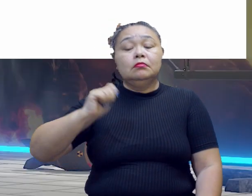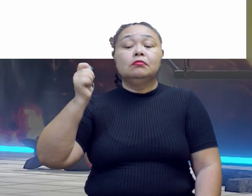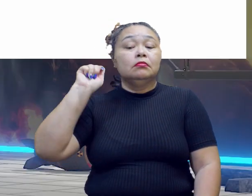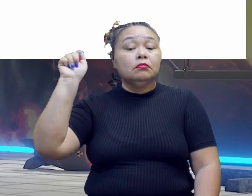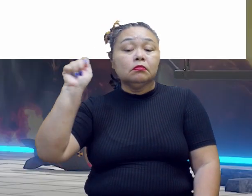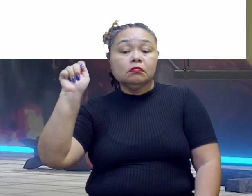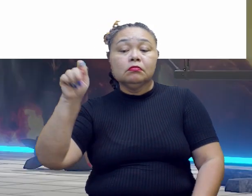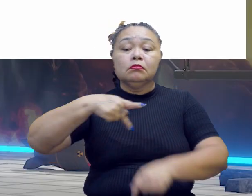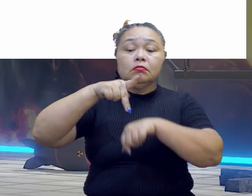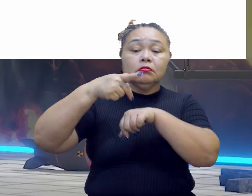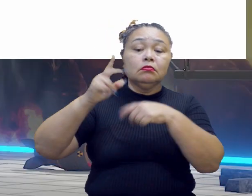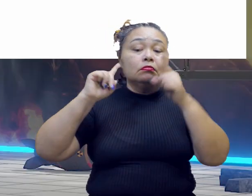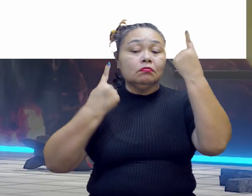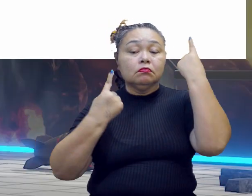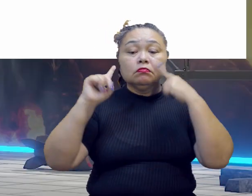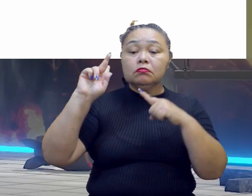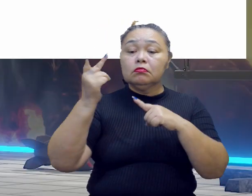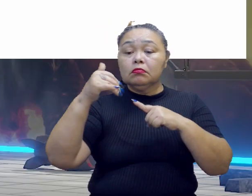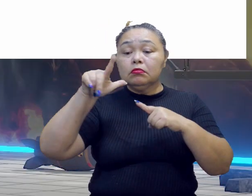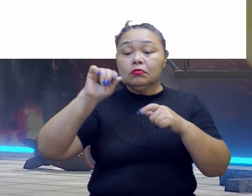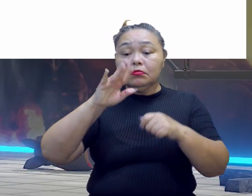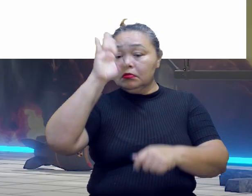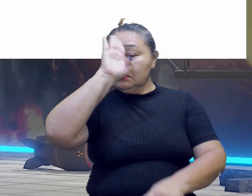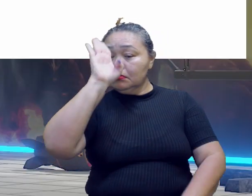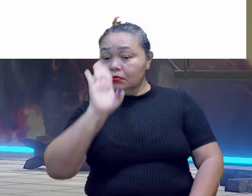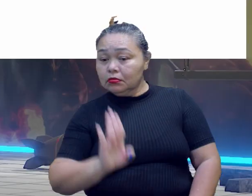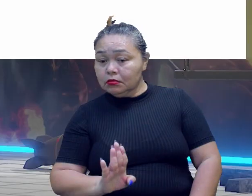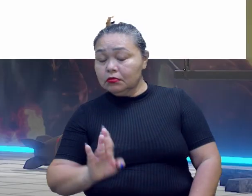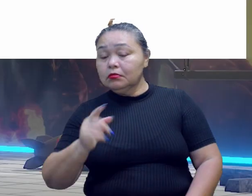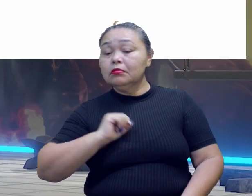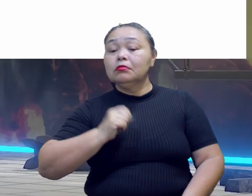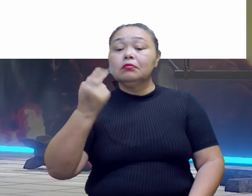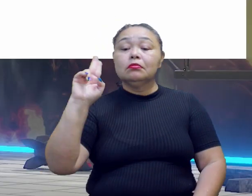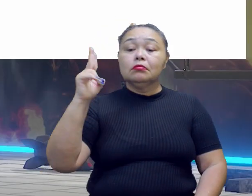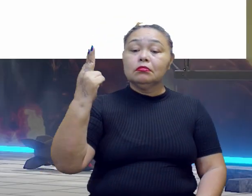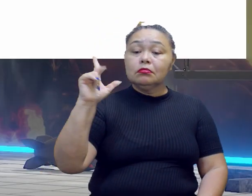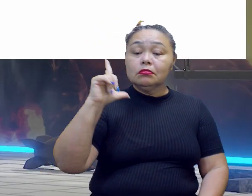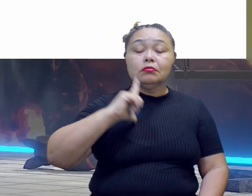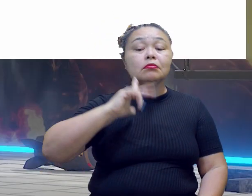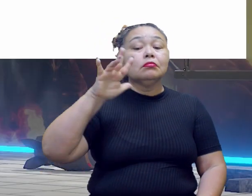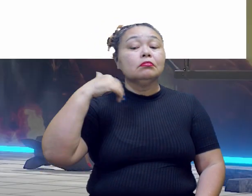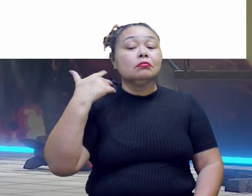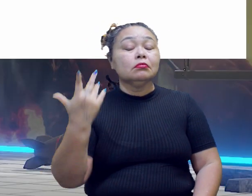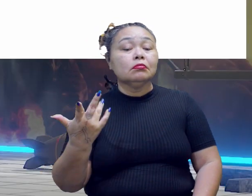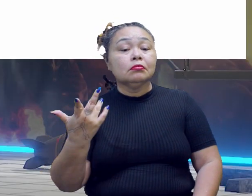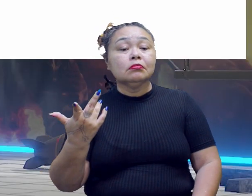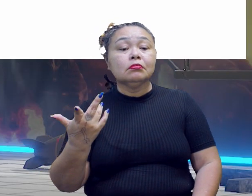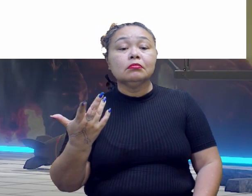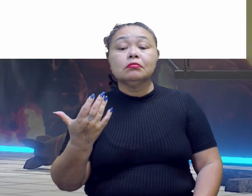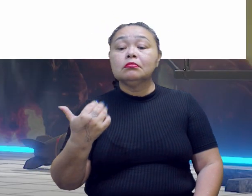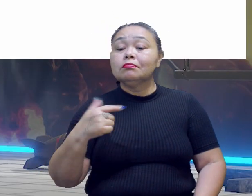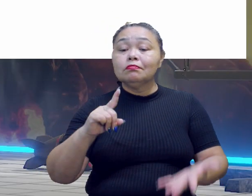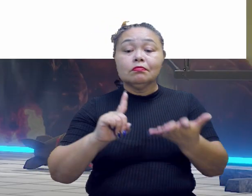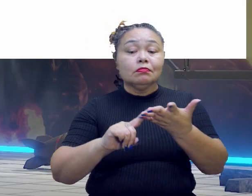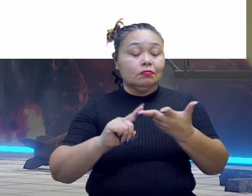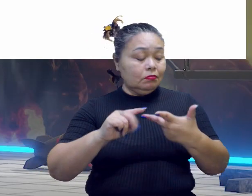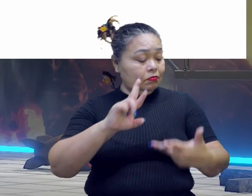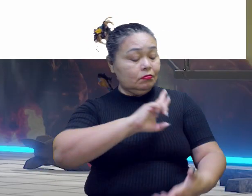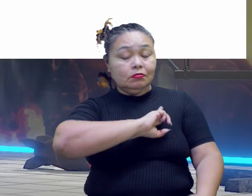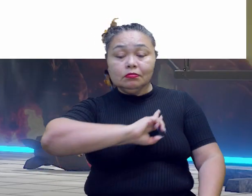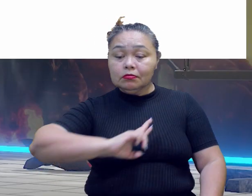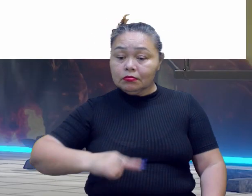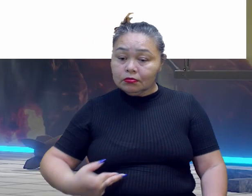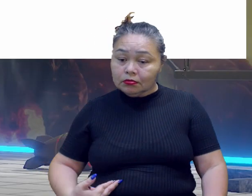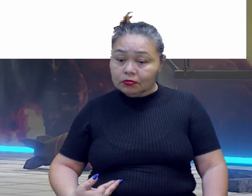Argentina, Chile, Brasil, Uruguai, são repúblicas que